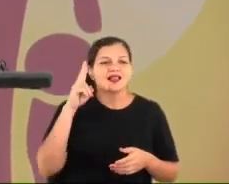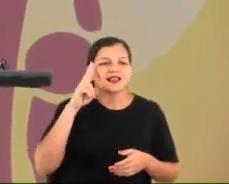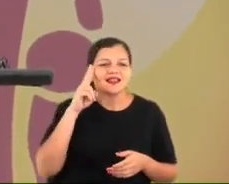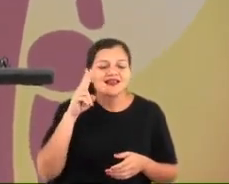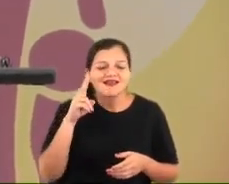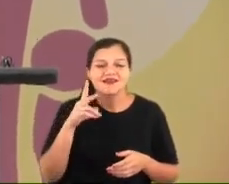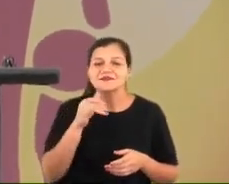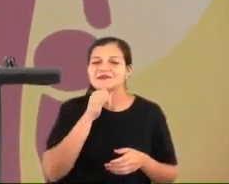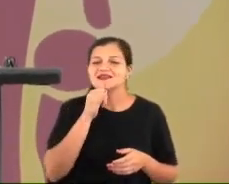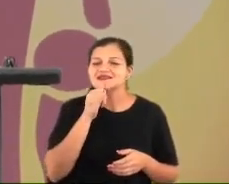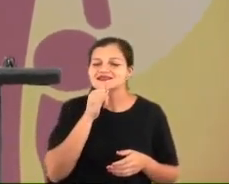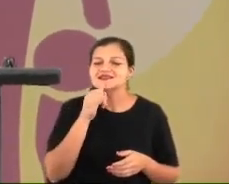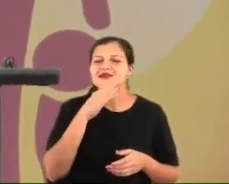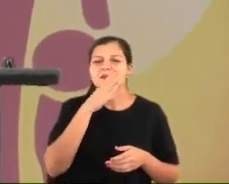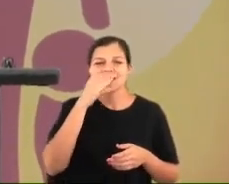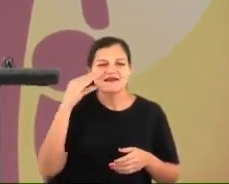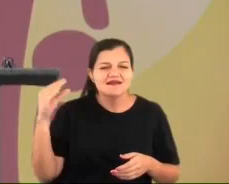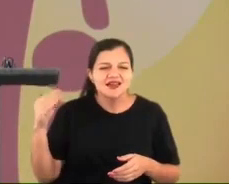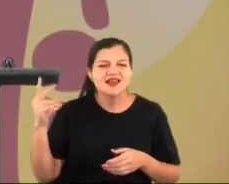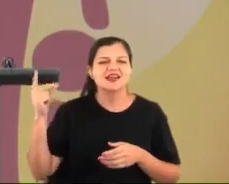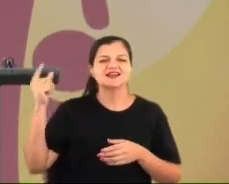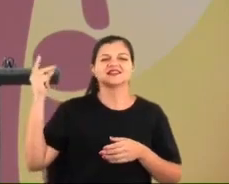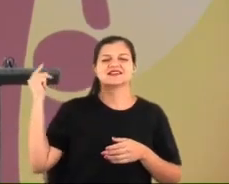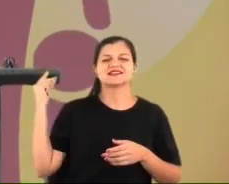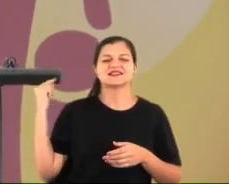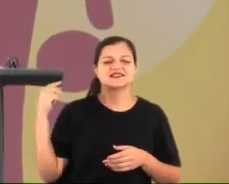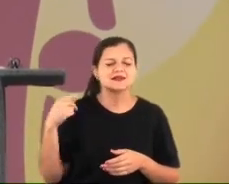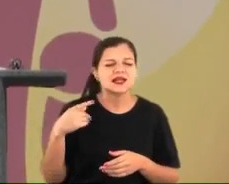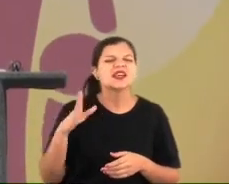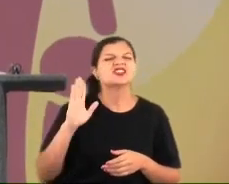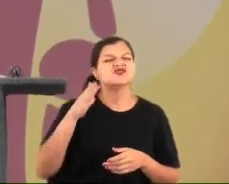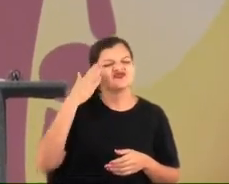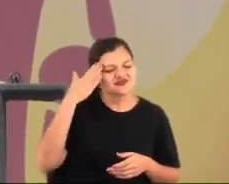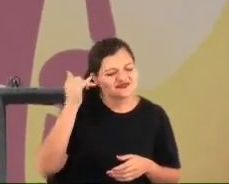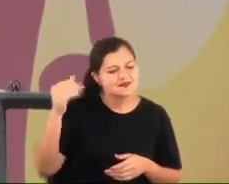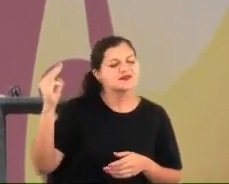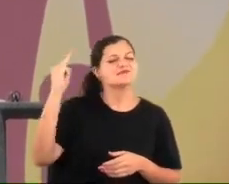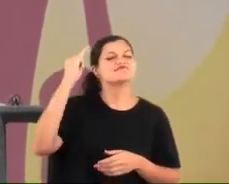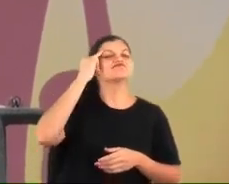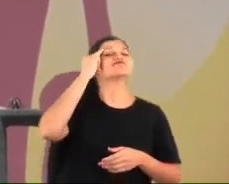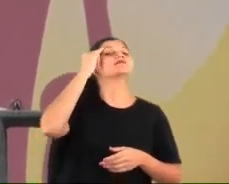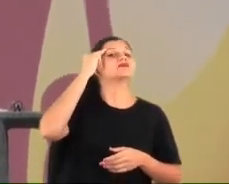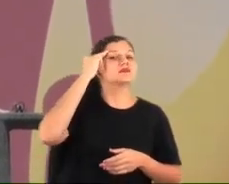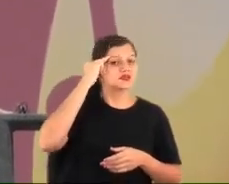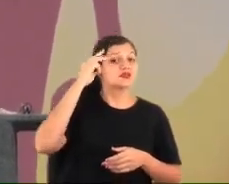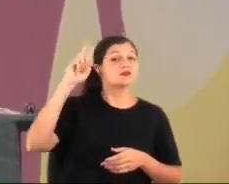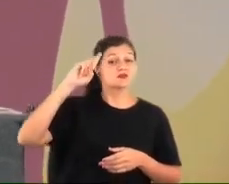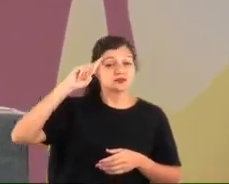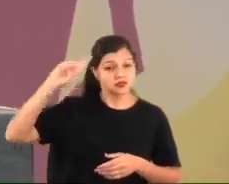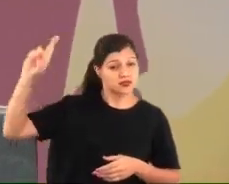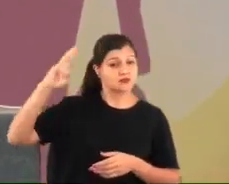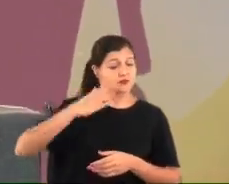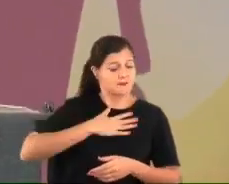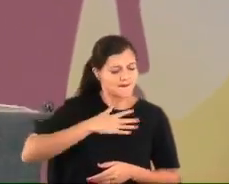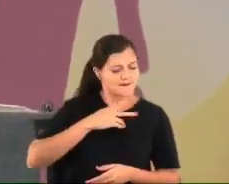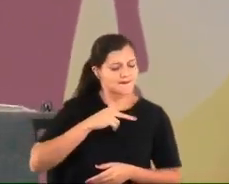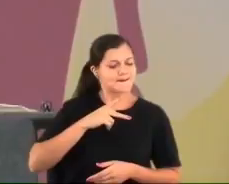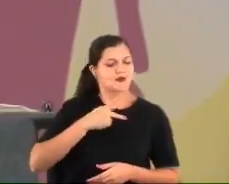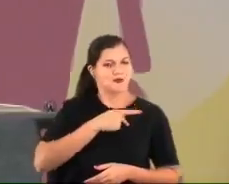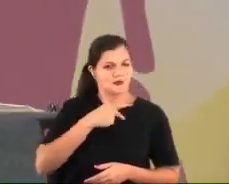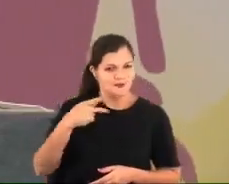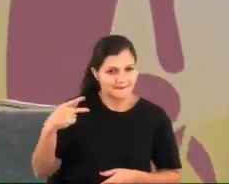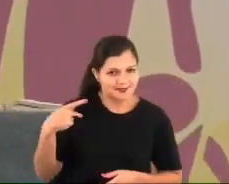me faltará, né? Você dizia isso aí, né? Então você pode dizer isso com toda com a boca cheia, com alegria,